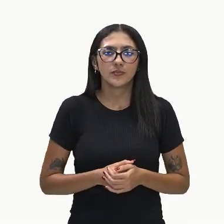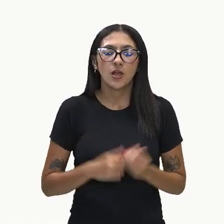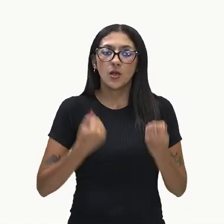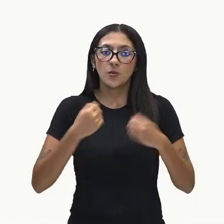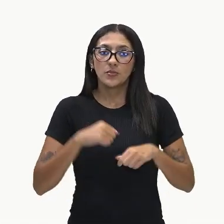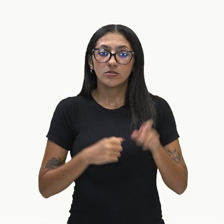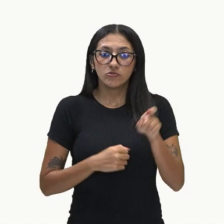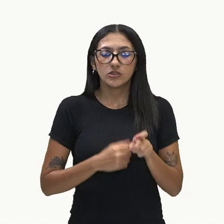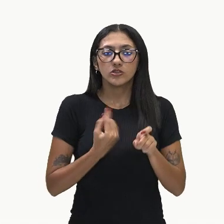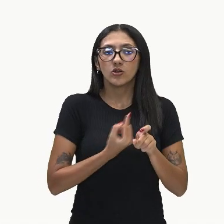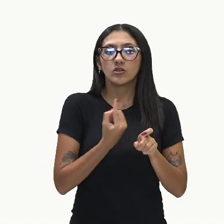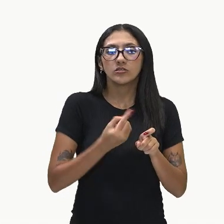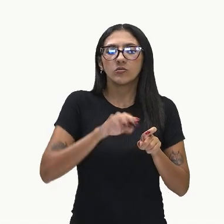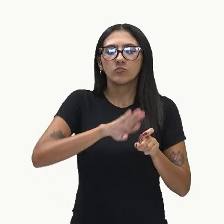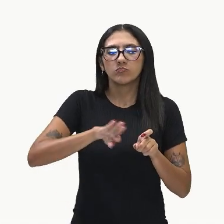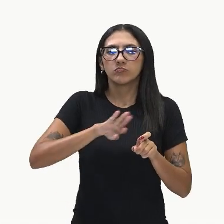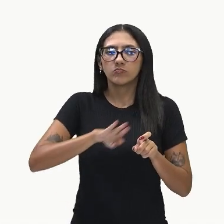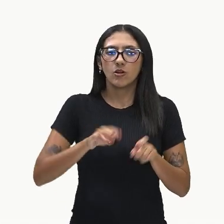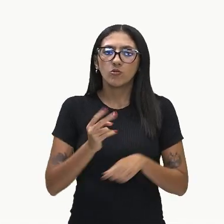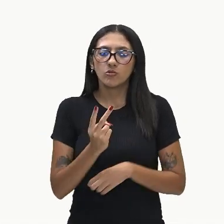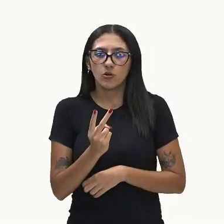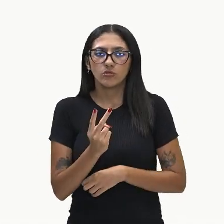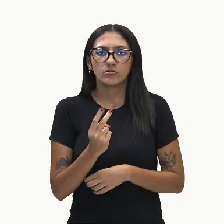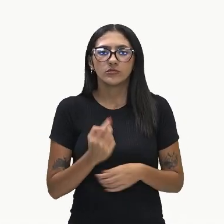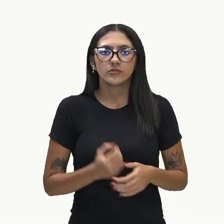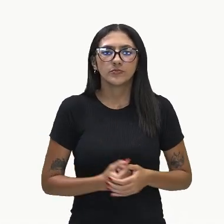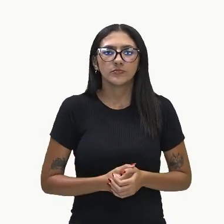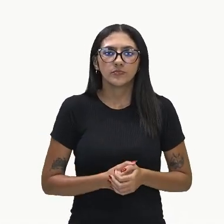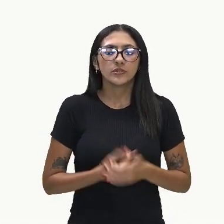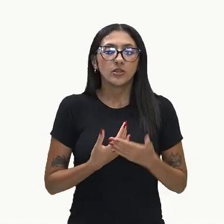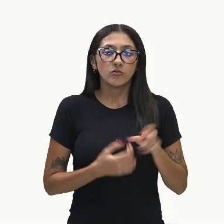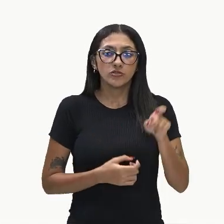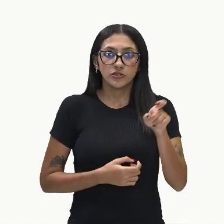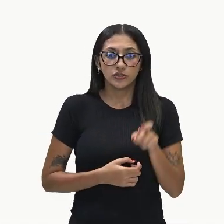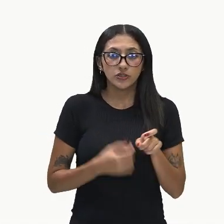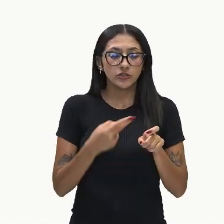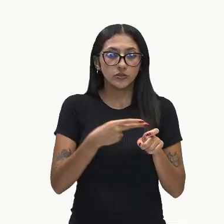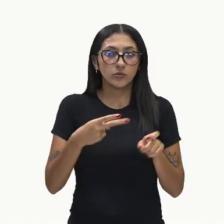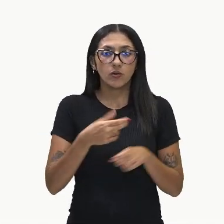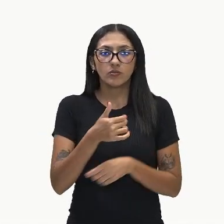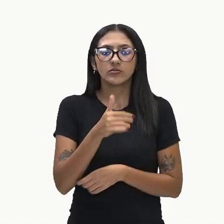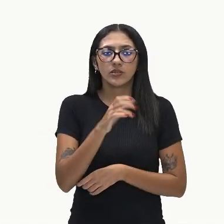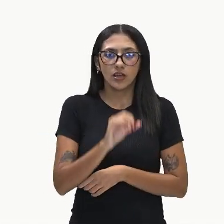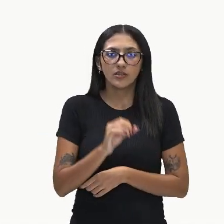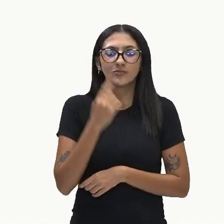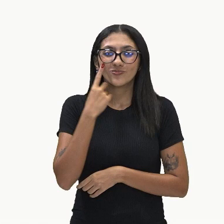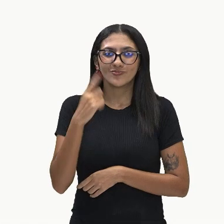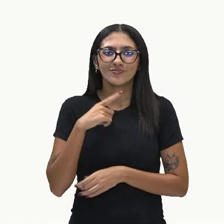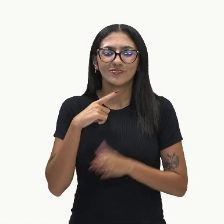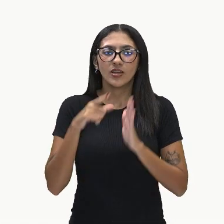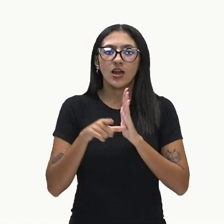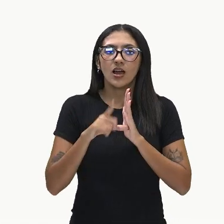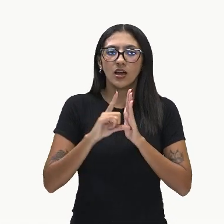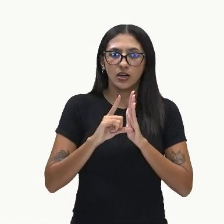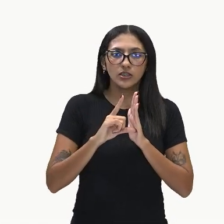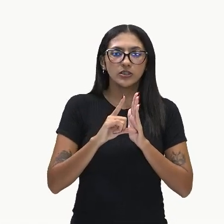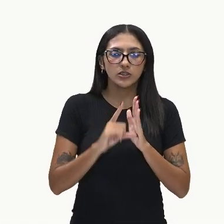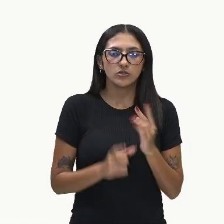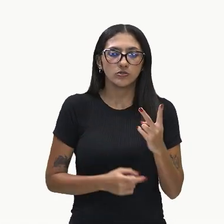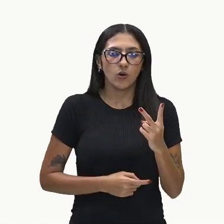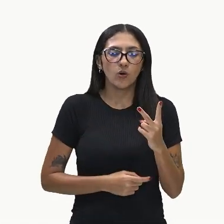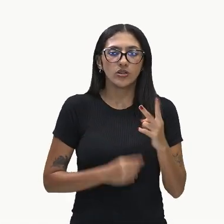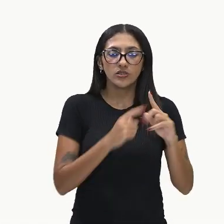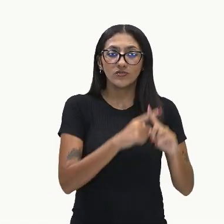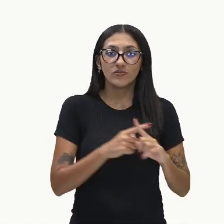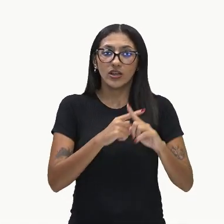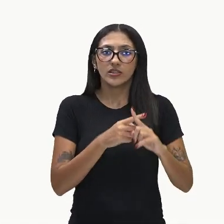ter que tirar o 2 do lado dele. O 2 está multiplicando, ó, vai passar para o outro lado com